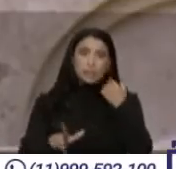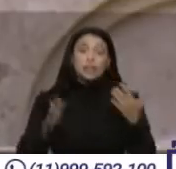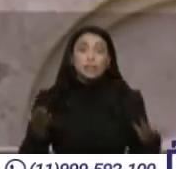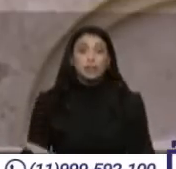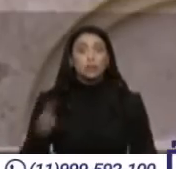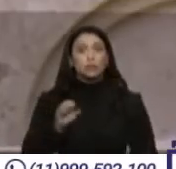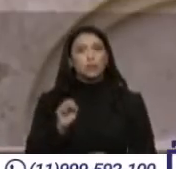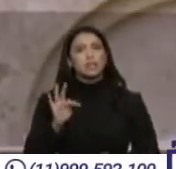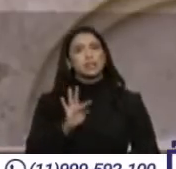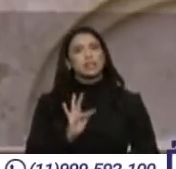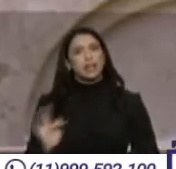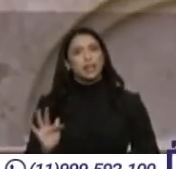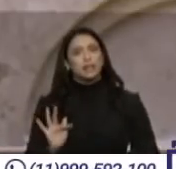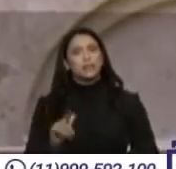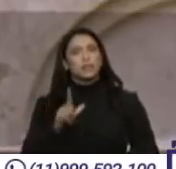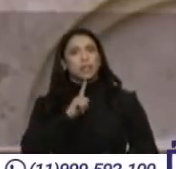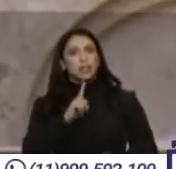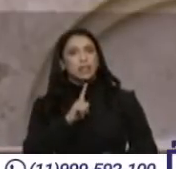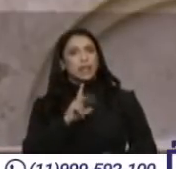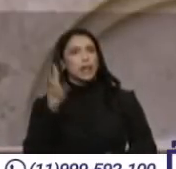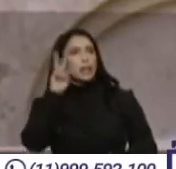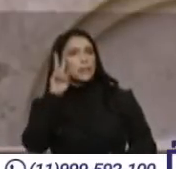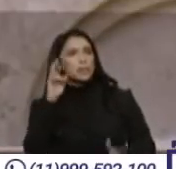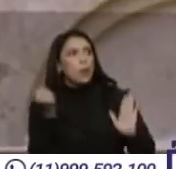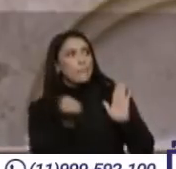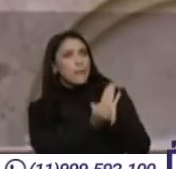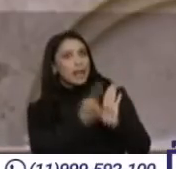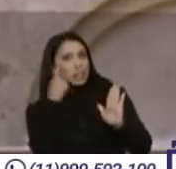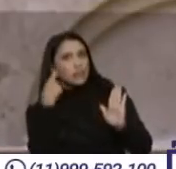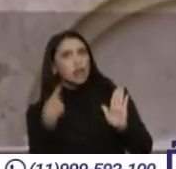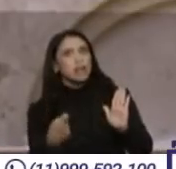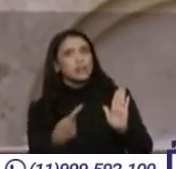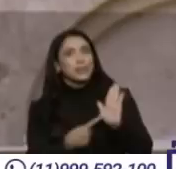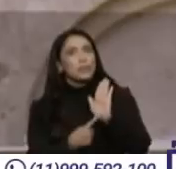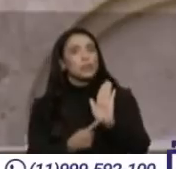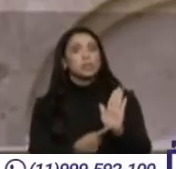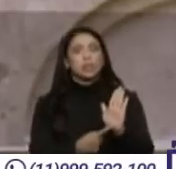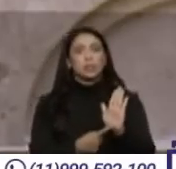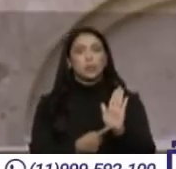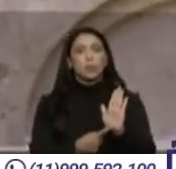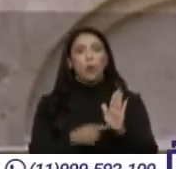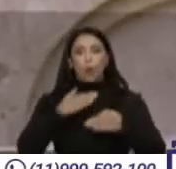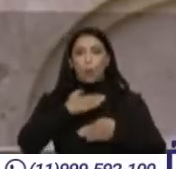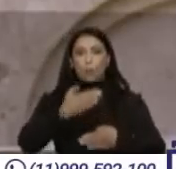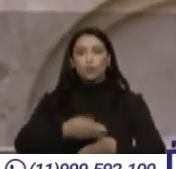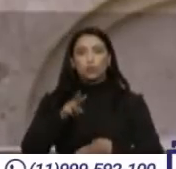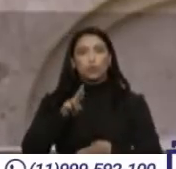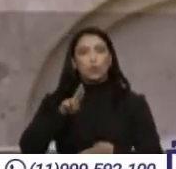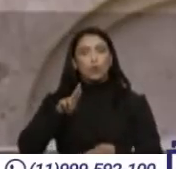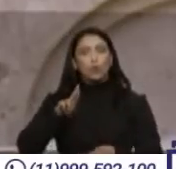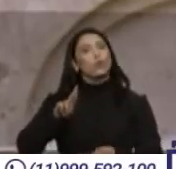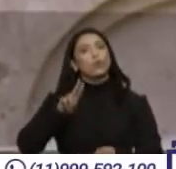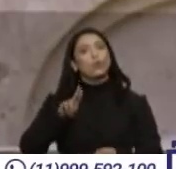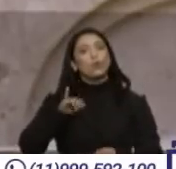nesse tribunal pontos de memória com as marcas da violência. O busto de Rui Barbosa, o patrono